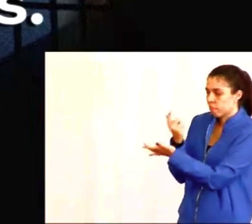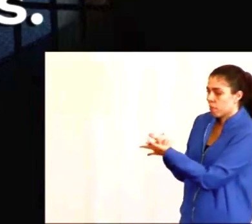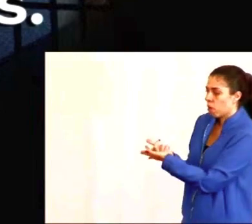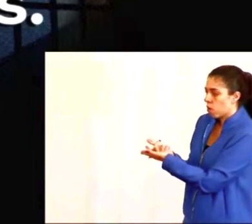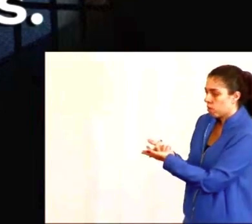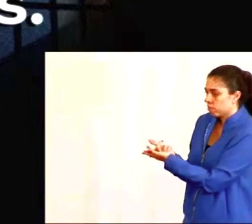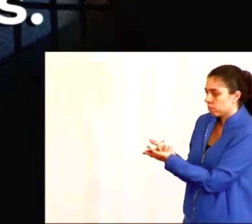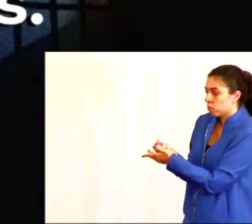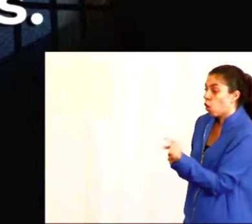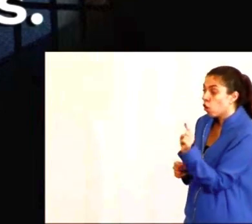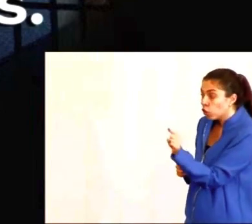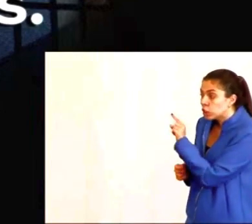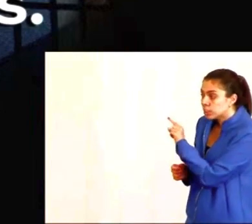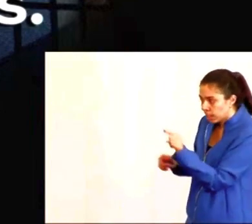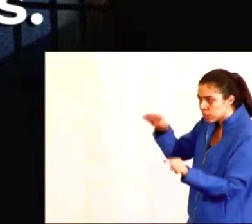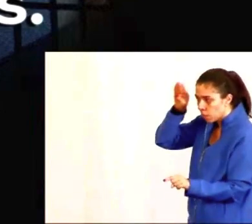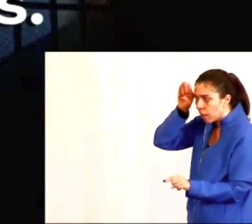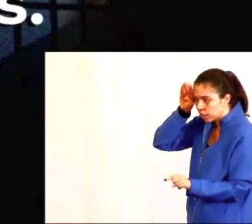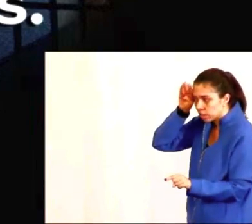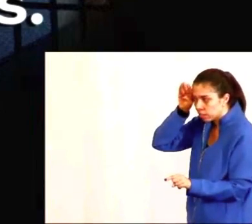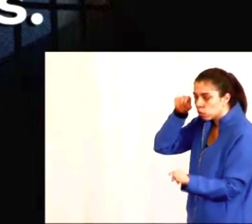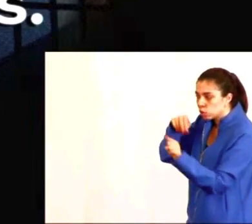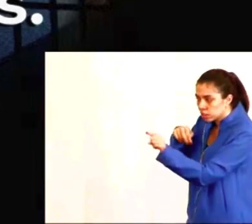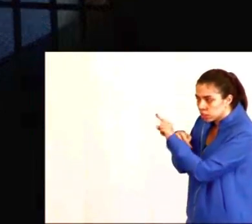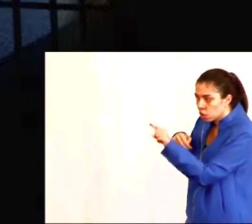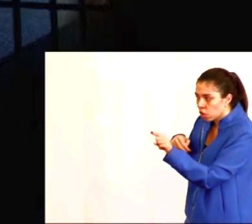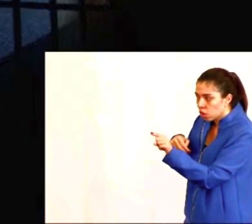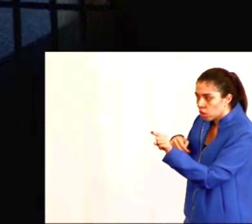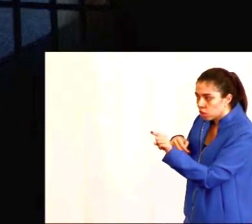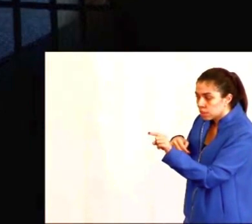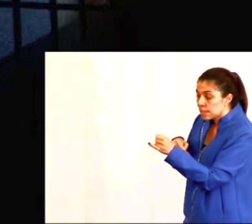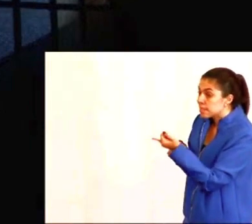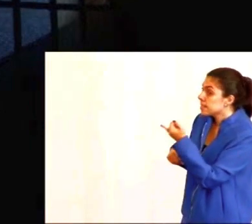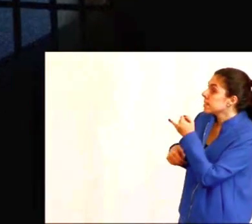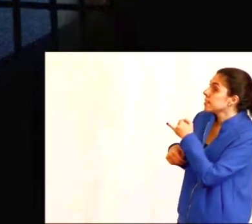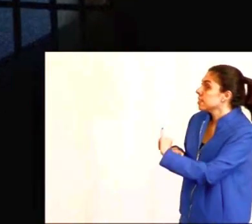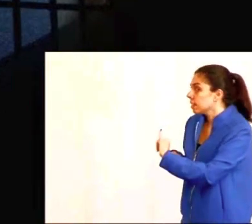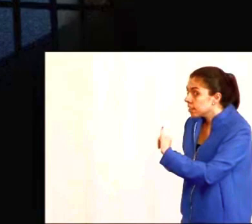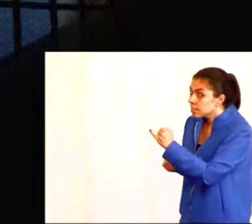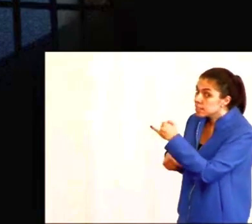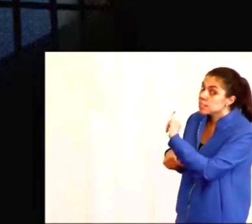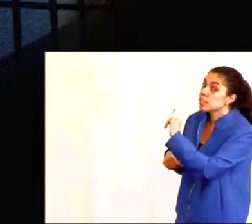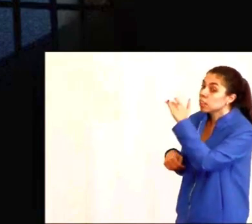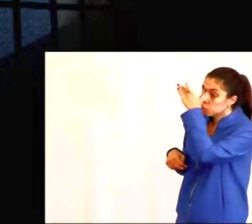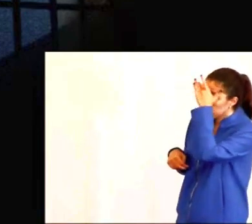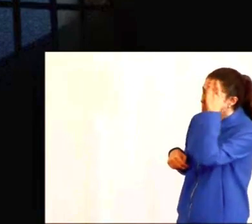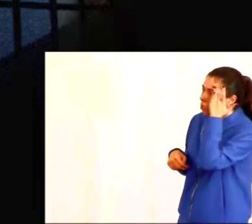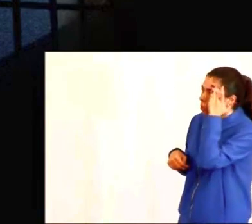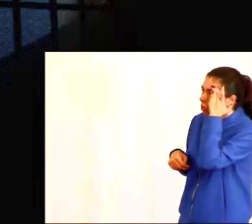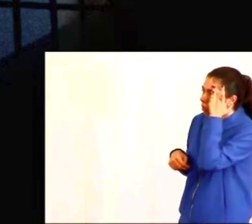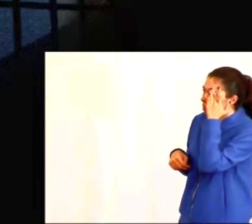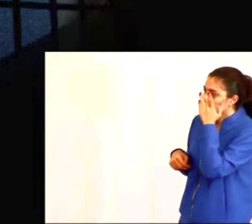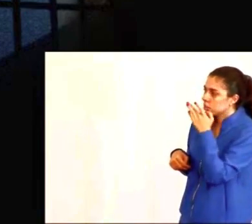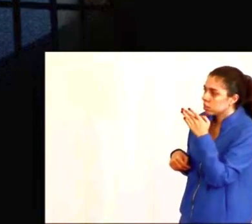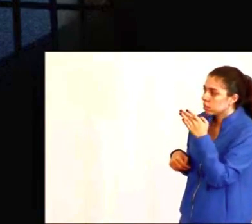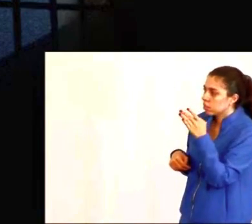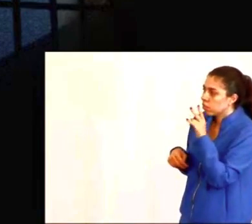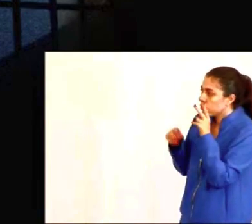roubaram enquanto dormíamos. Caso isto chegue ao conhecimento do governador, nós